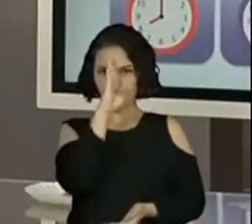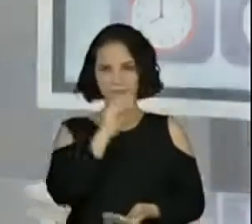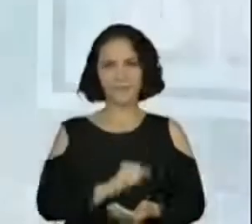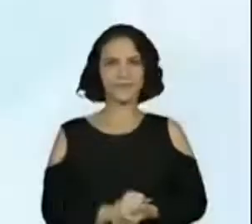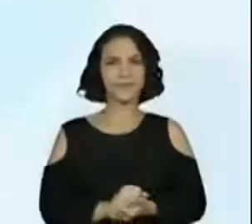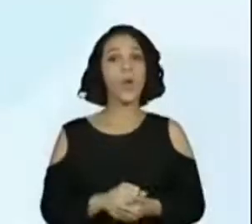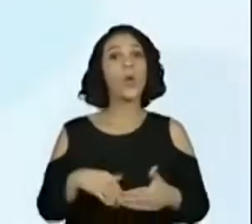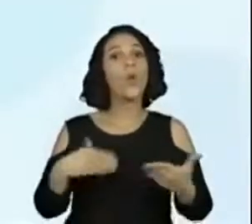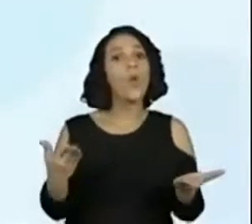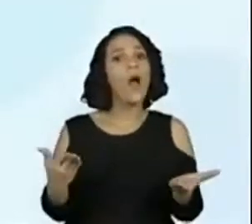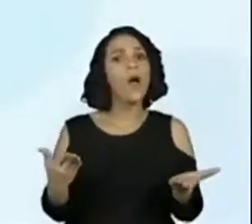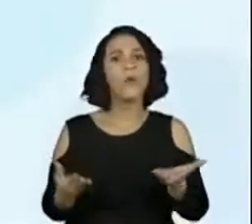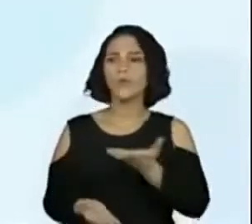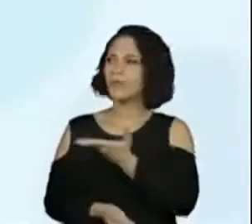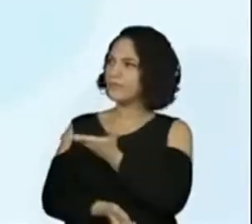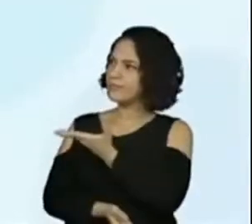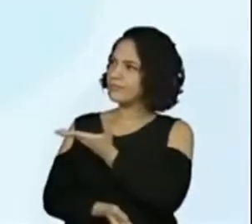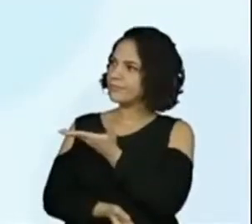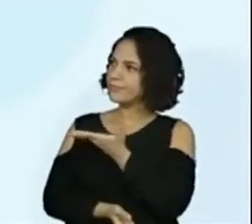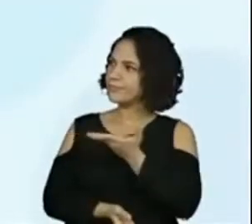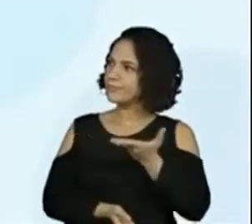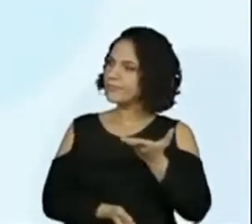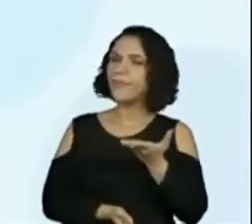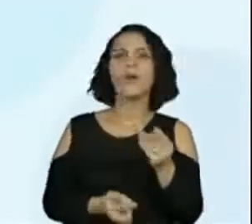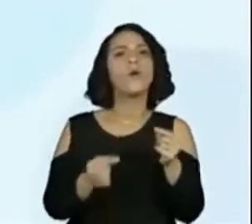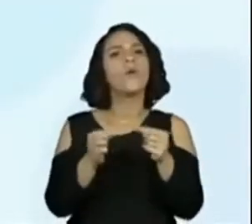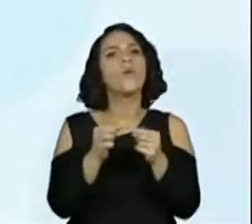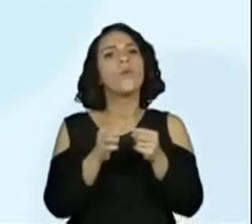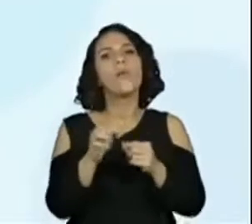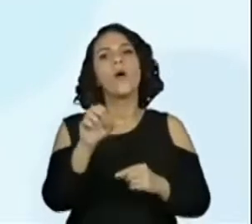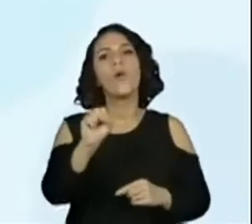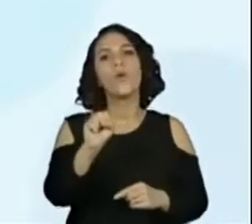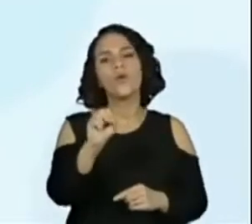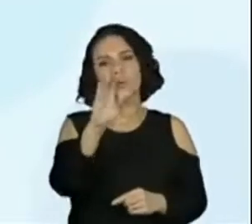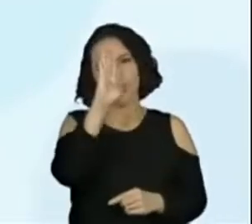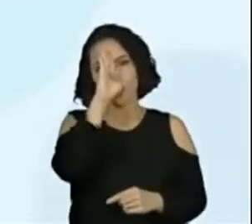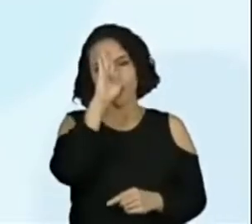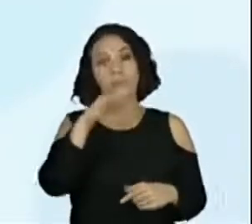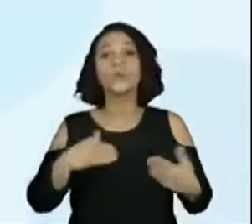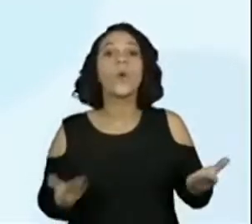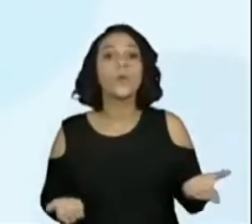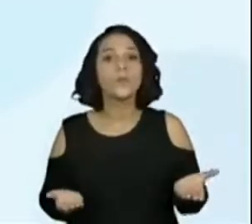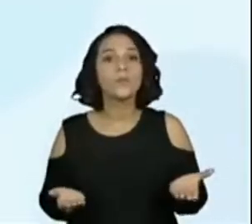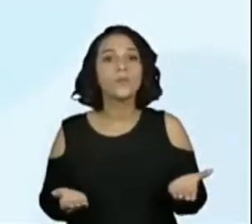Qual relógio representa 8 horas?